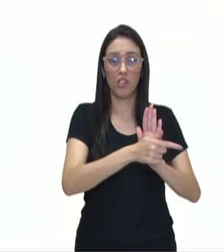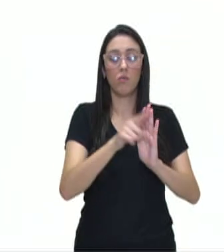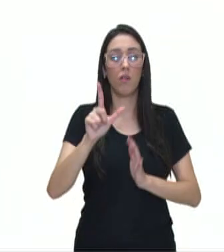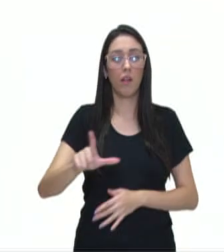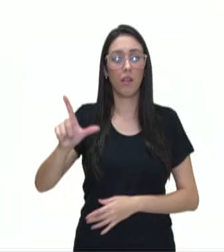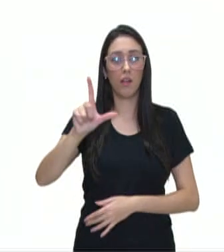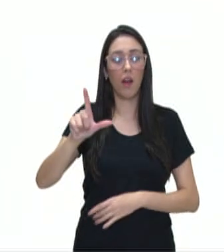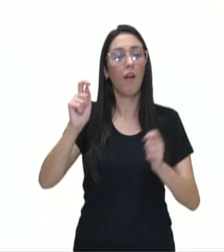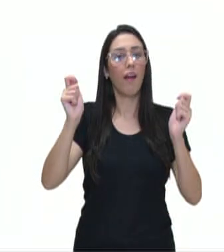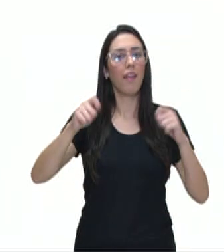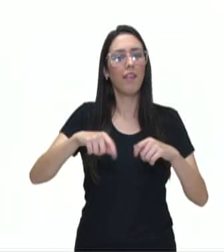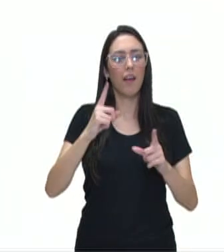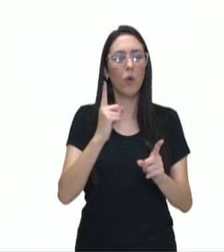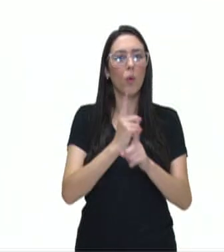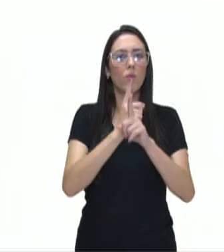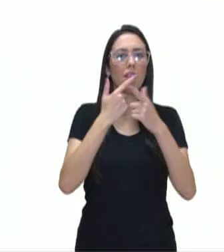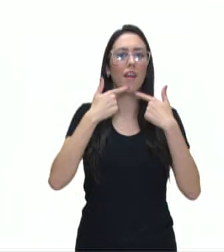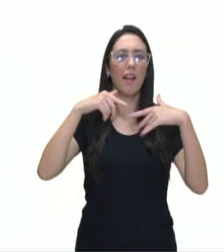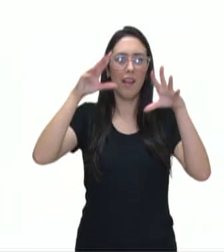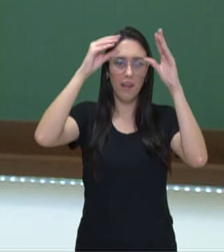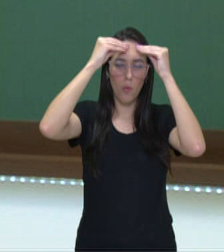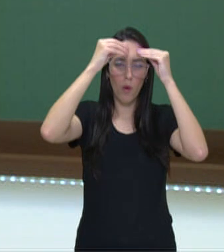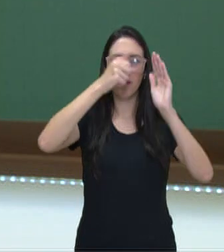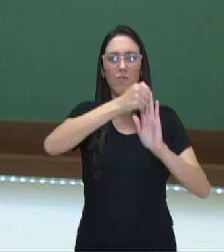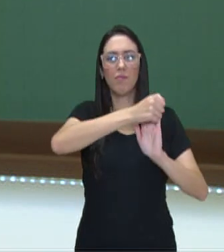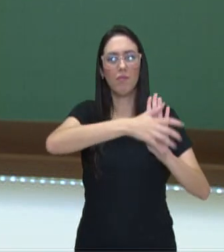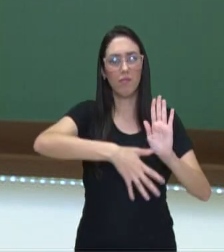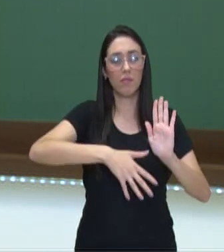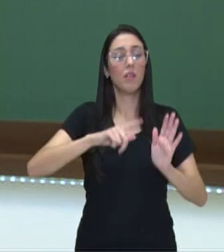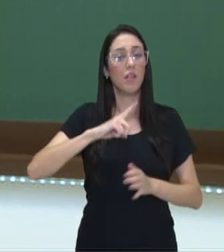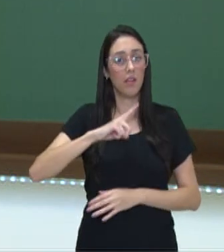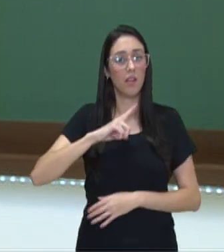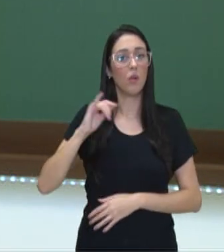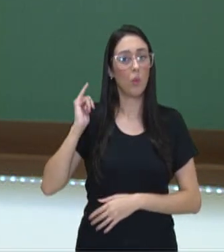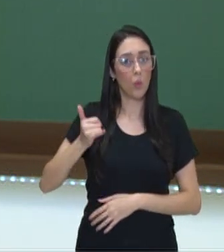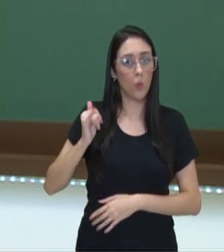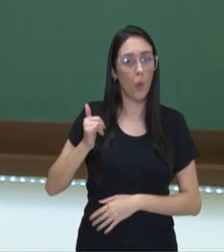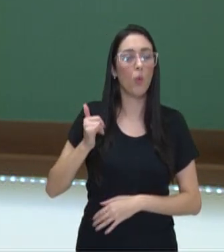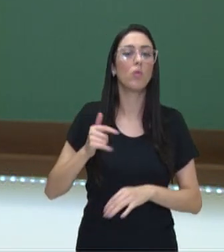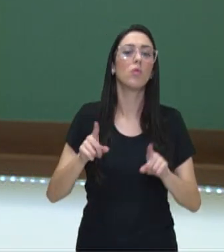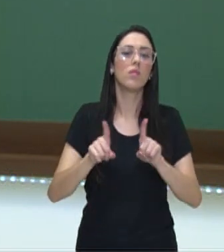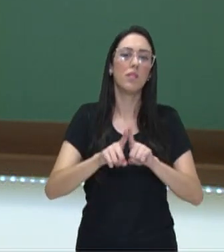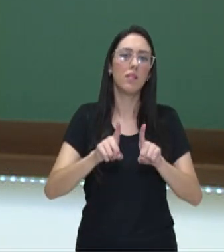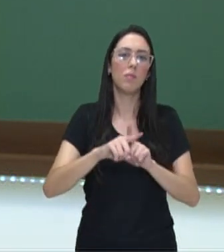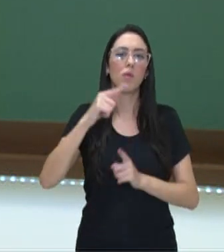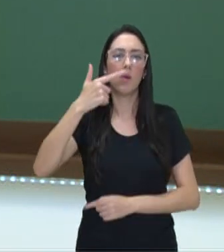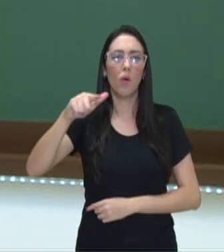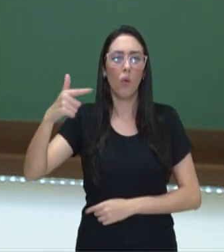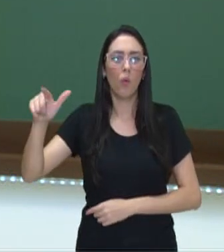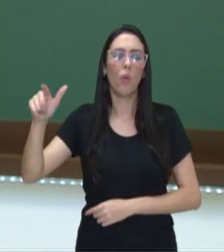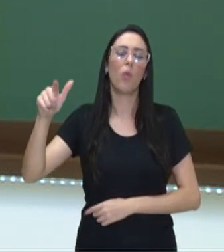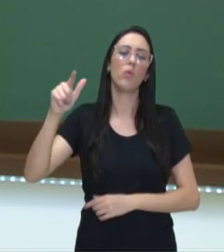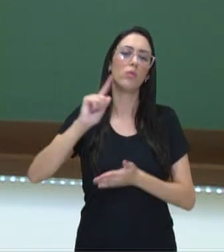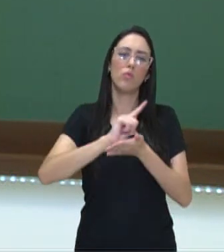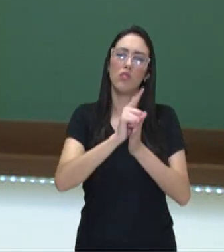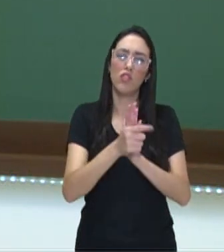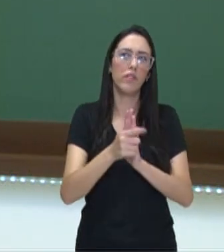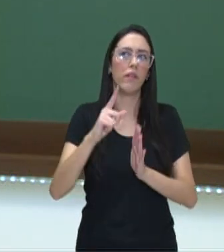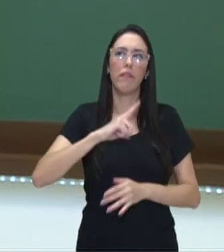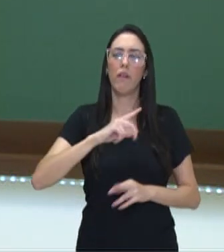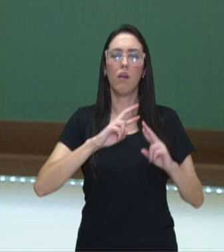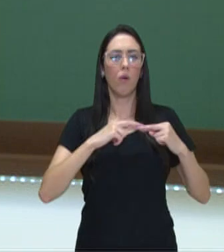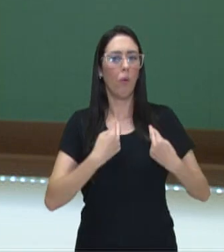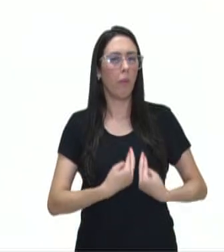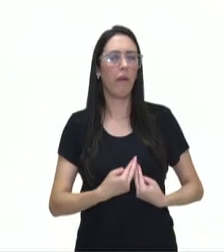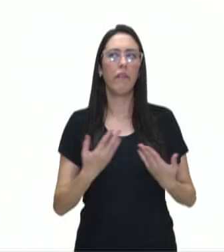encontrar algumas figuras de linguagem, não somente no conto, como nos demais gêneros literários, na crônica, no romance, nos